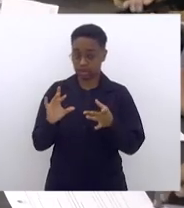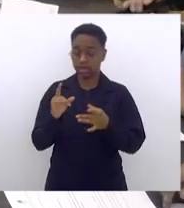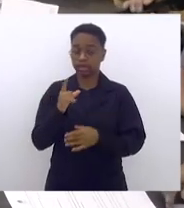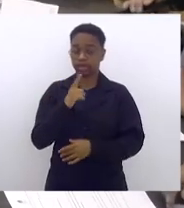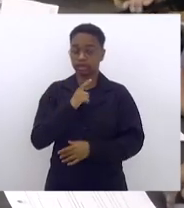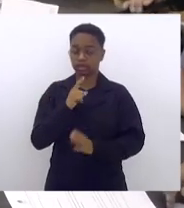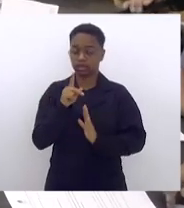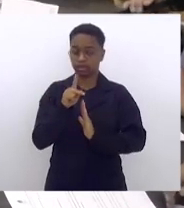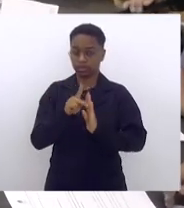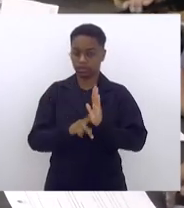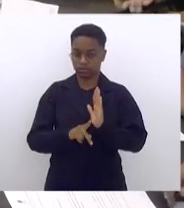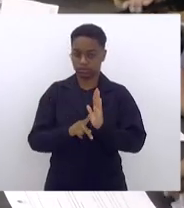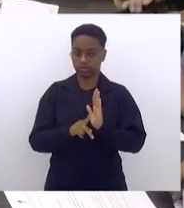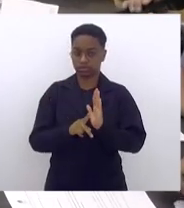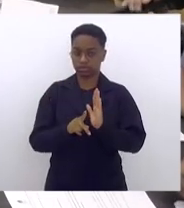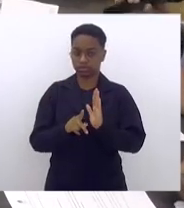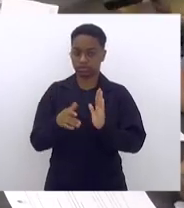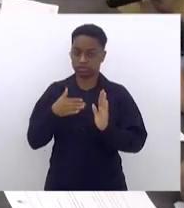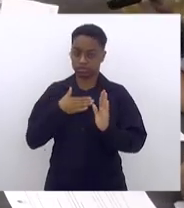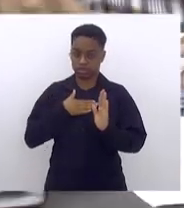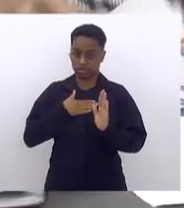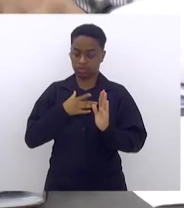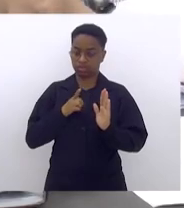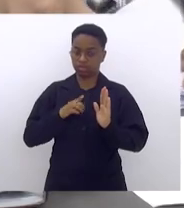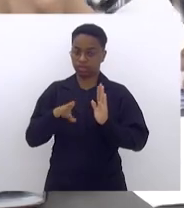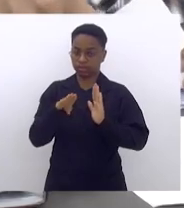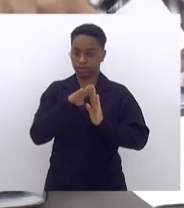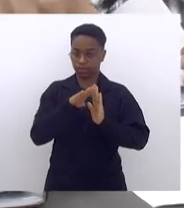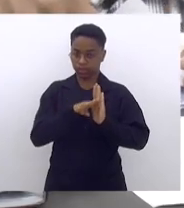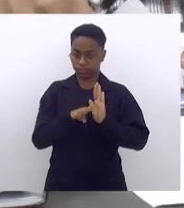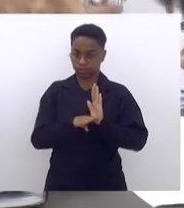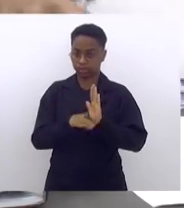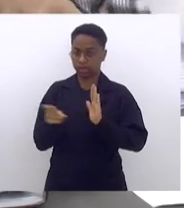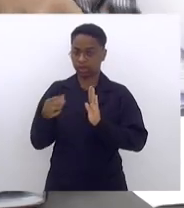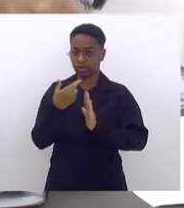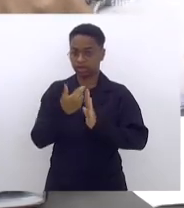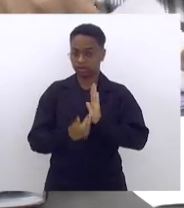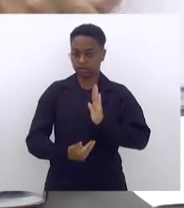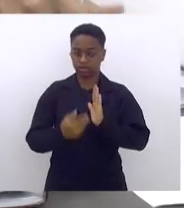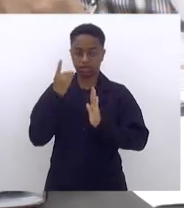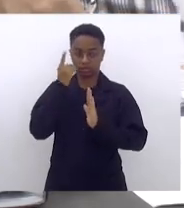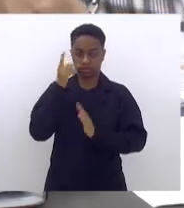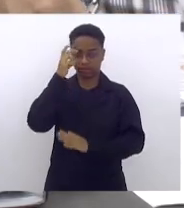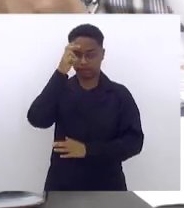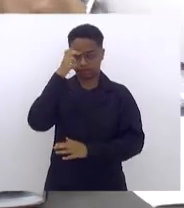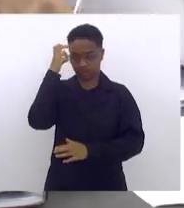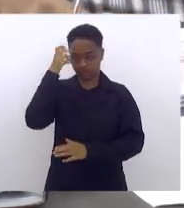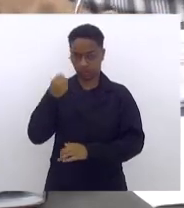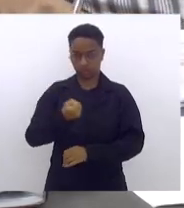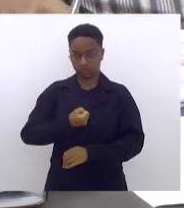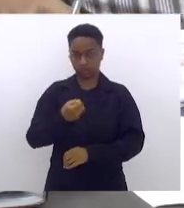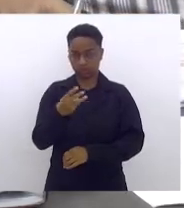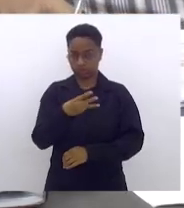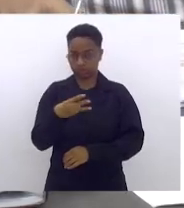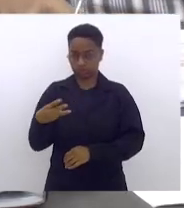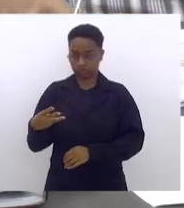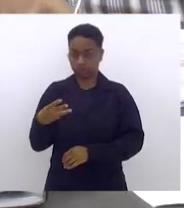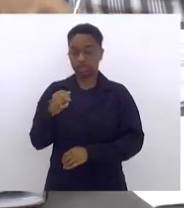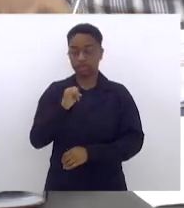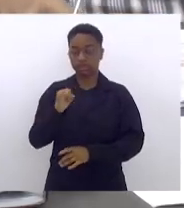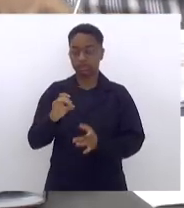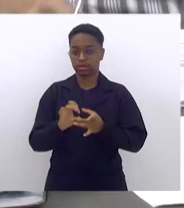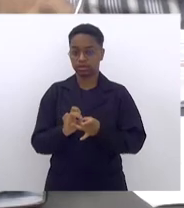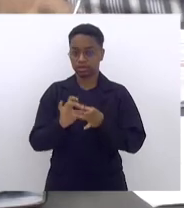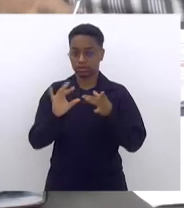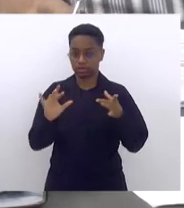um projeto meu que está na pauta, relatoria da deputada Verônica, que é o número 33. Se Vossa Excelência